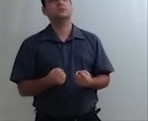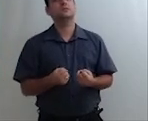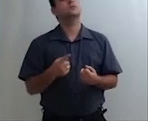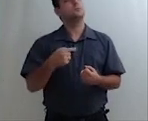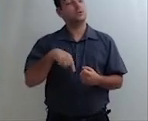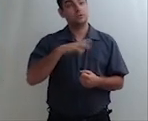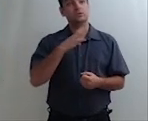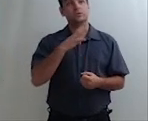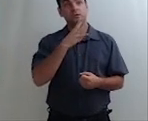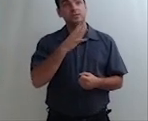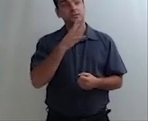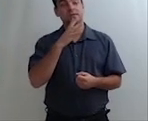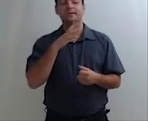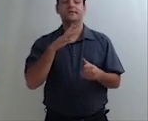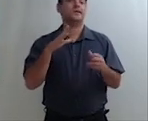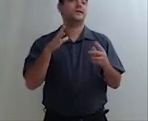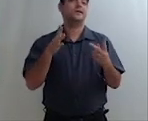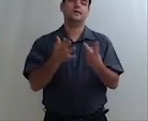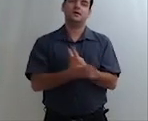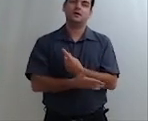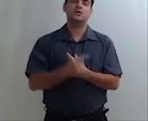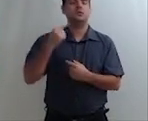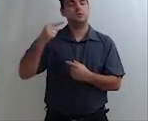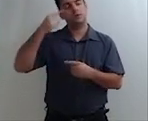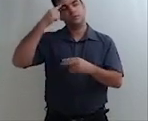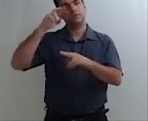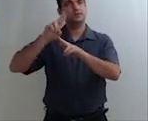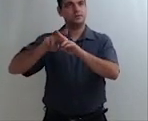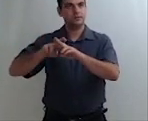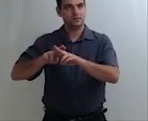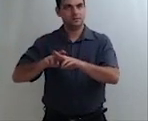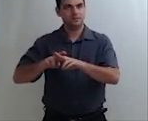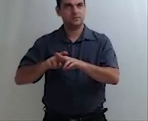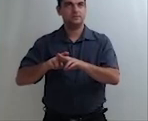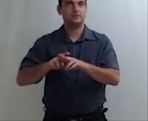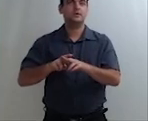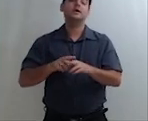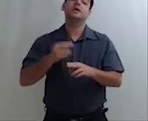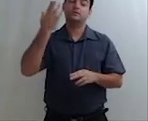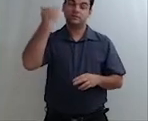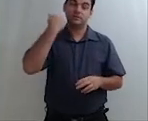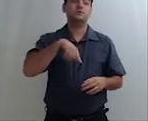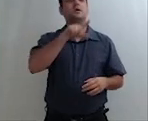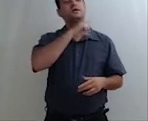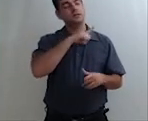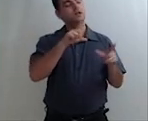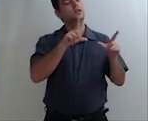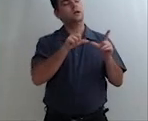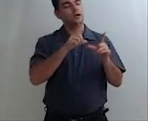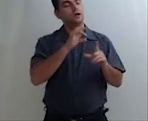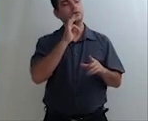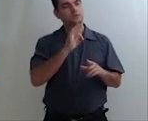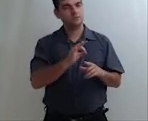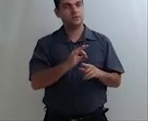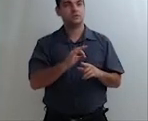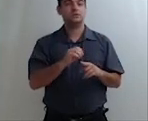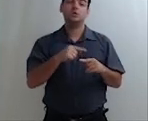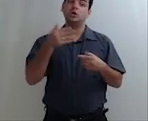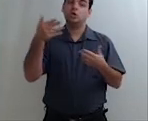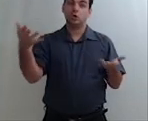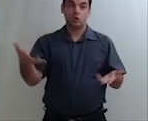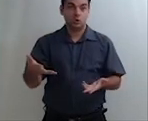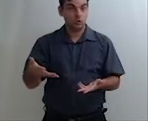a ilegalidade atual da prisão Ela já foi legal hoje ela é ilegal e que seja expedido de